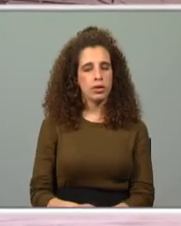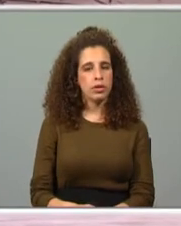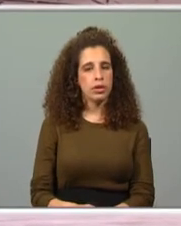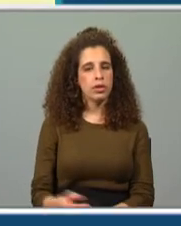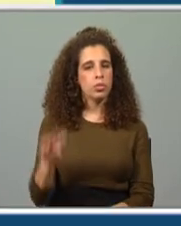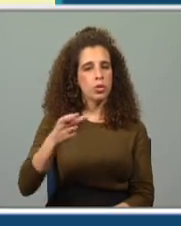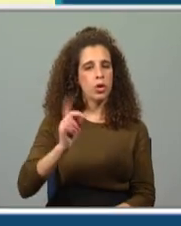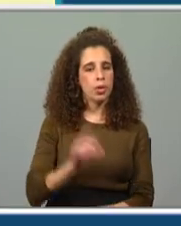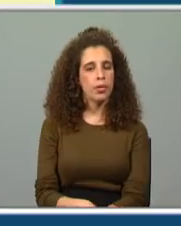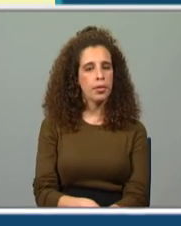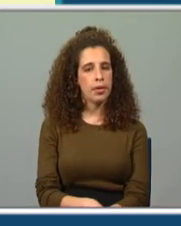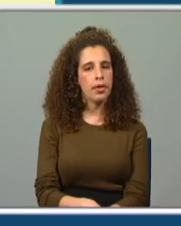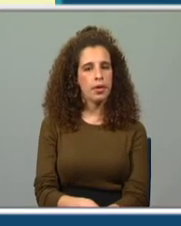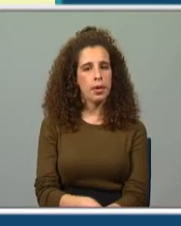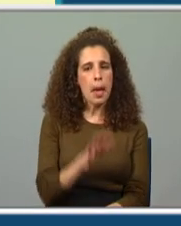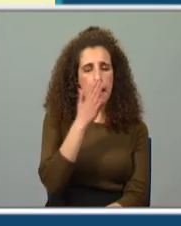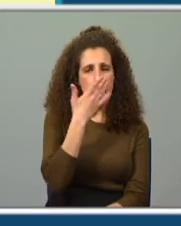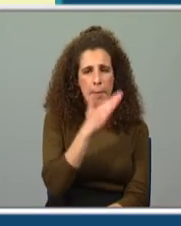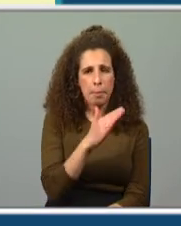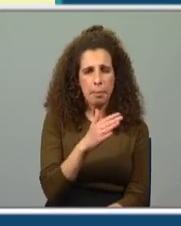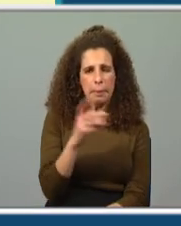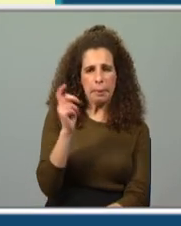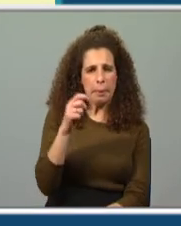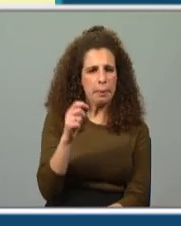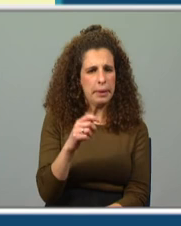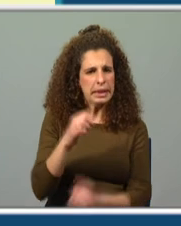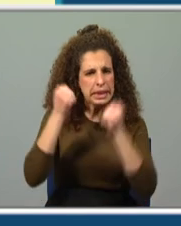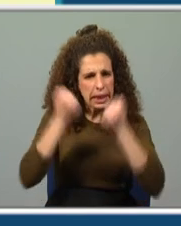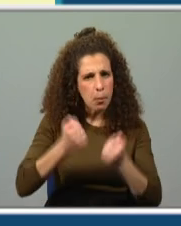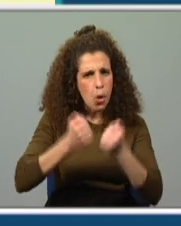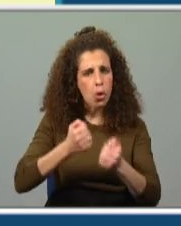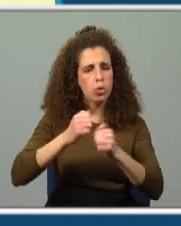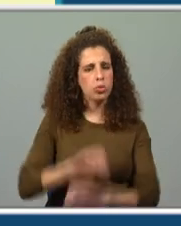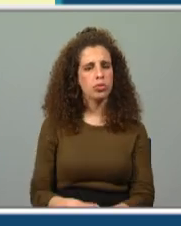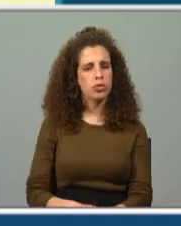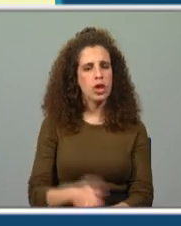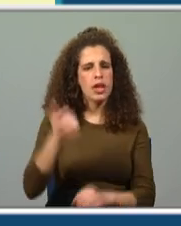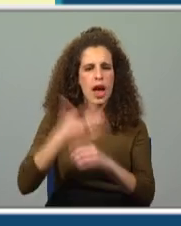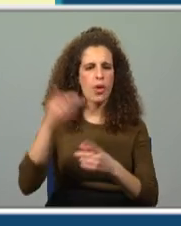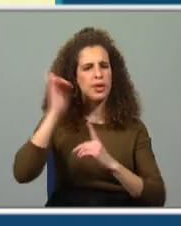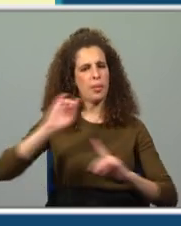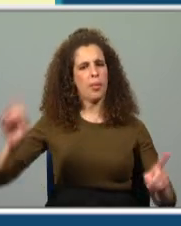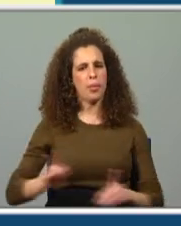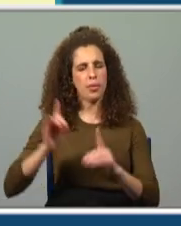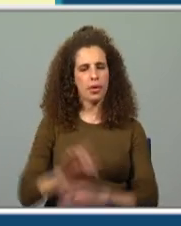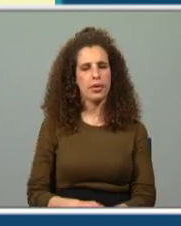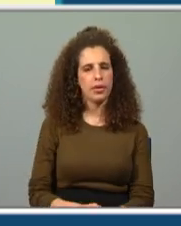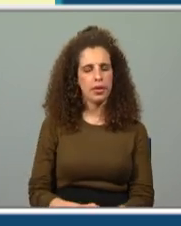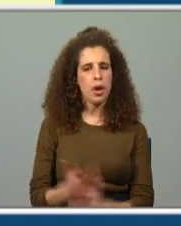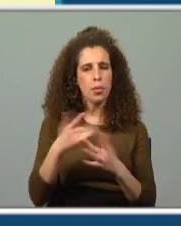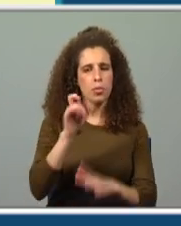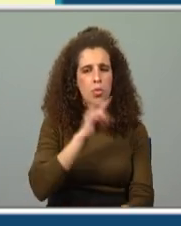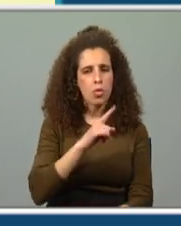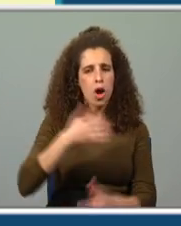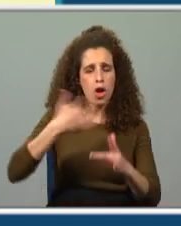Maria? Parece embruxado, teimoso. É outra música. Mas